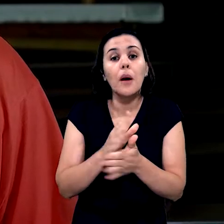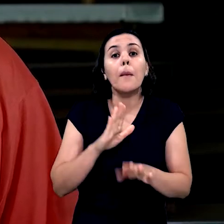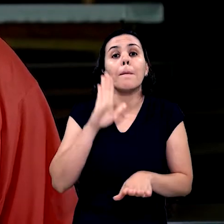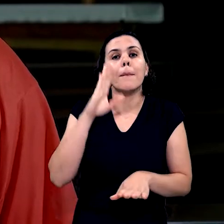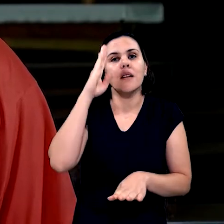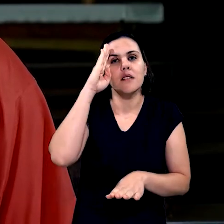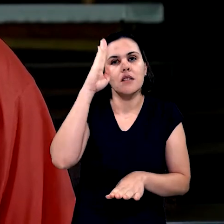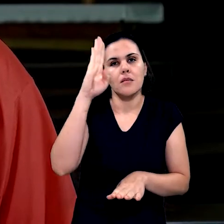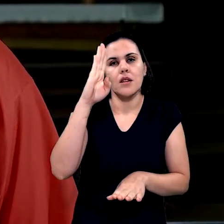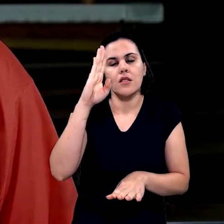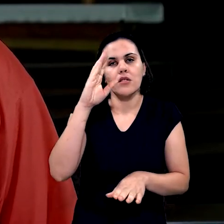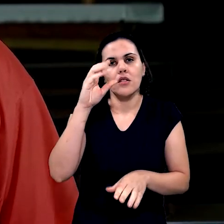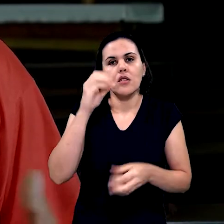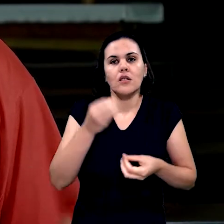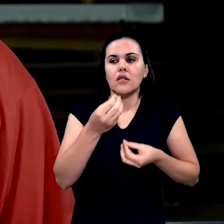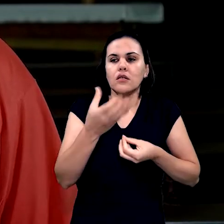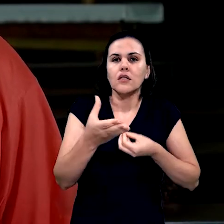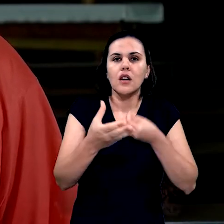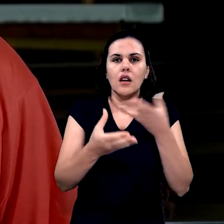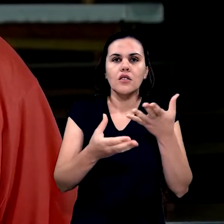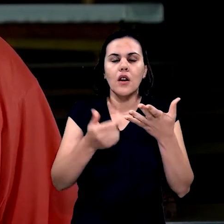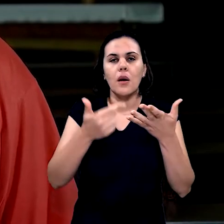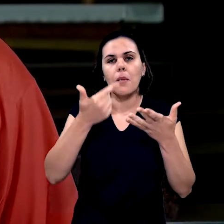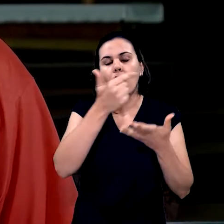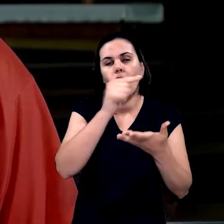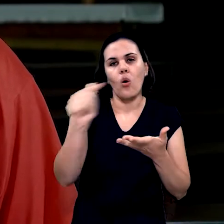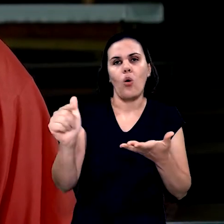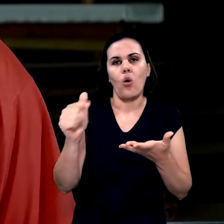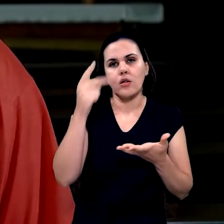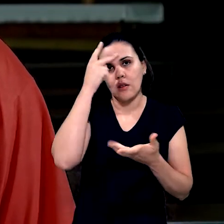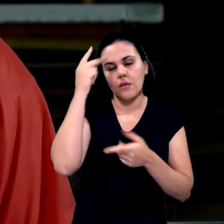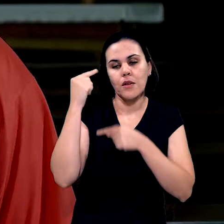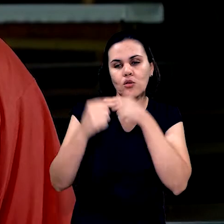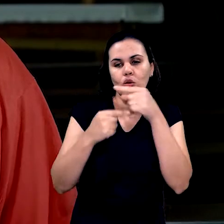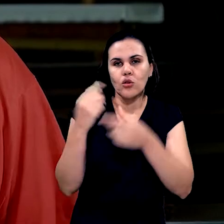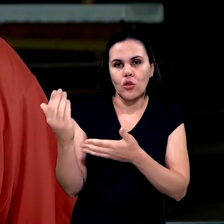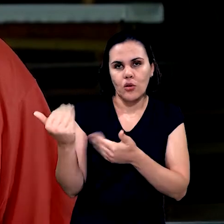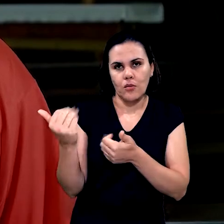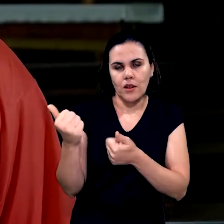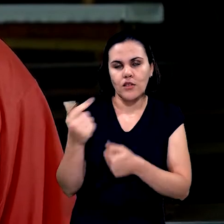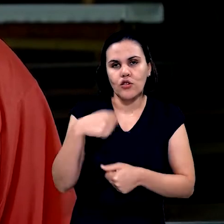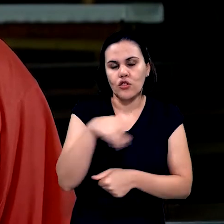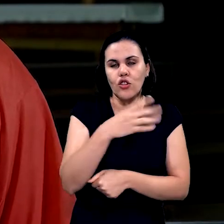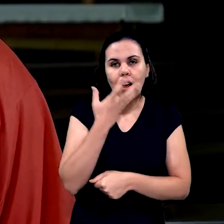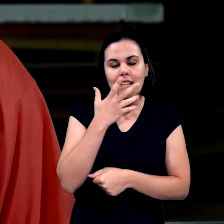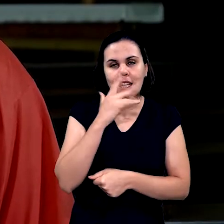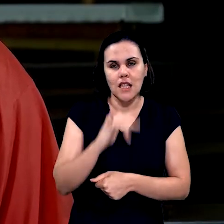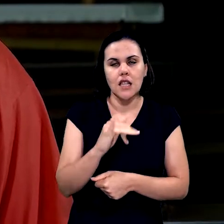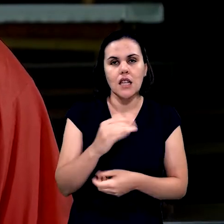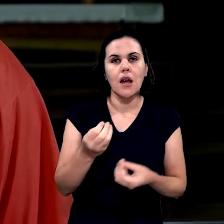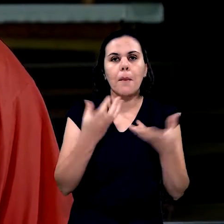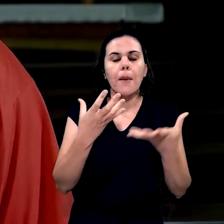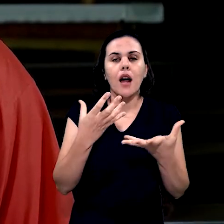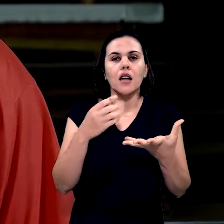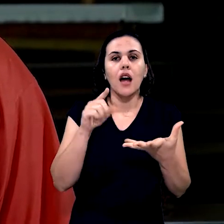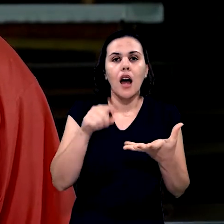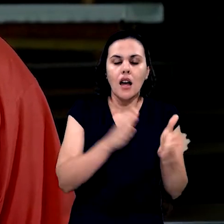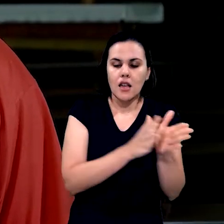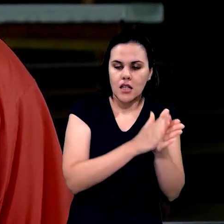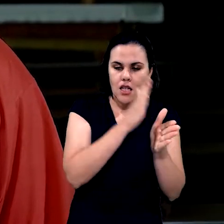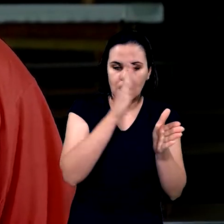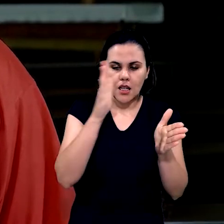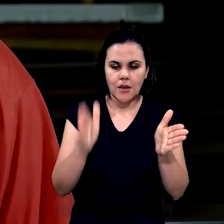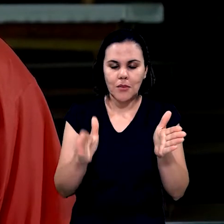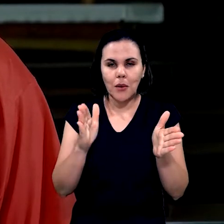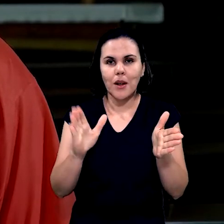e, sobretudo, conseguir transferir esse legado para os nossos jovens, para as nossas crianças, para que